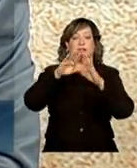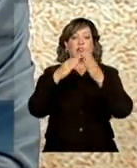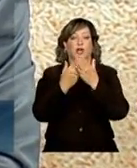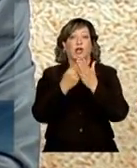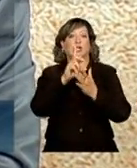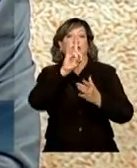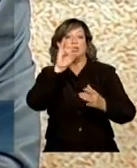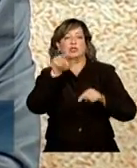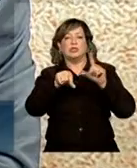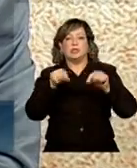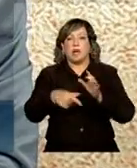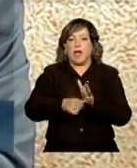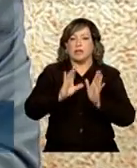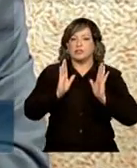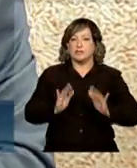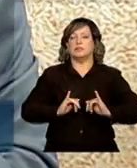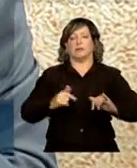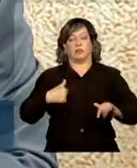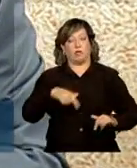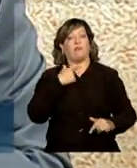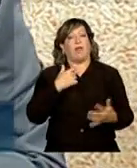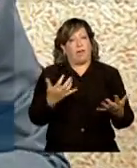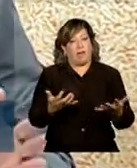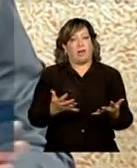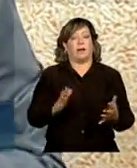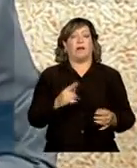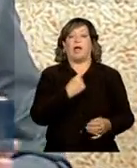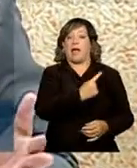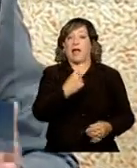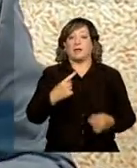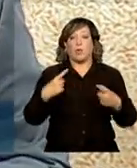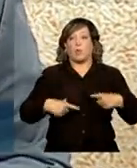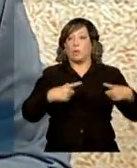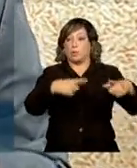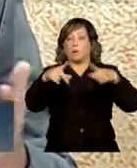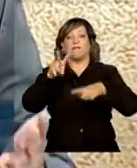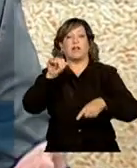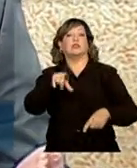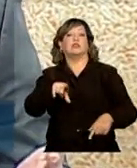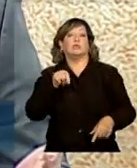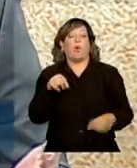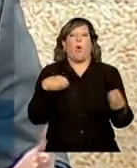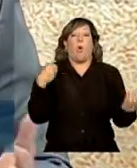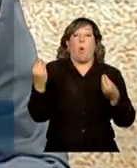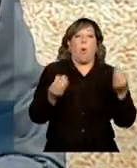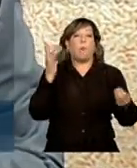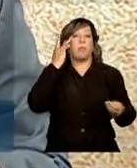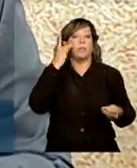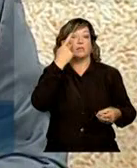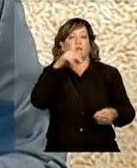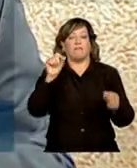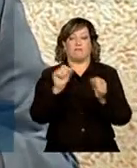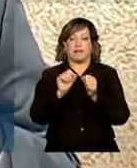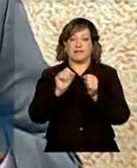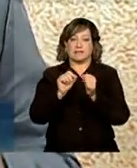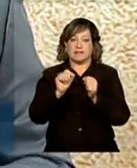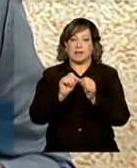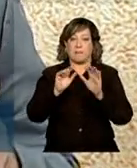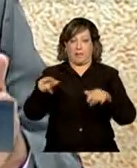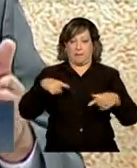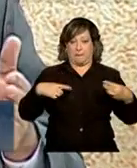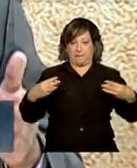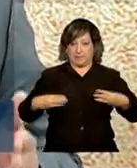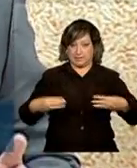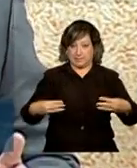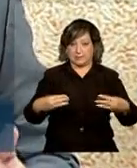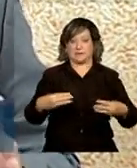definidas dentro da escola então cada nível local vai escolher a sua estratégia de como fazer agora o Ministério da